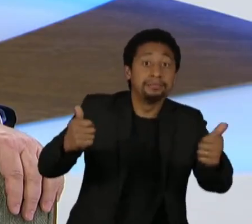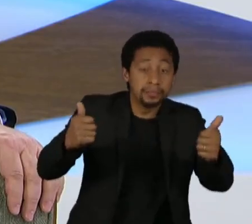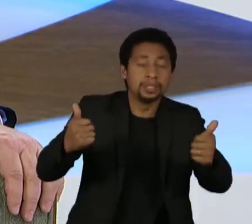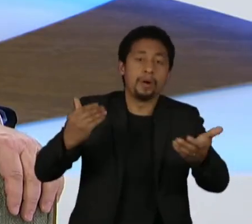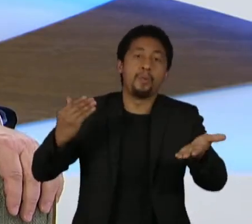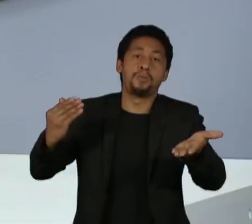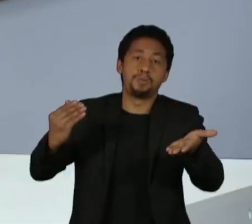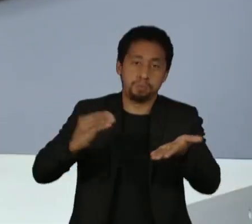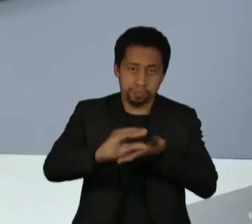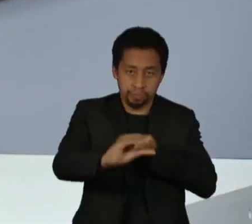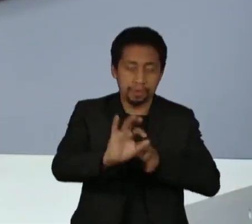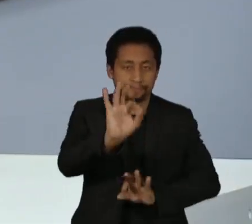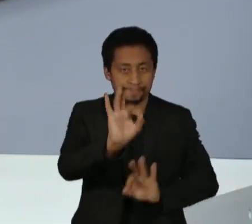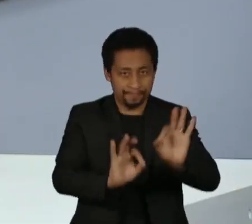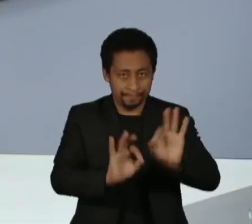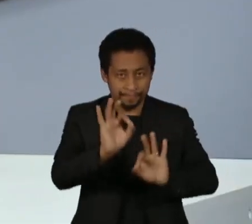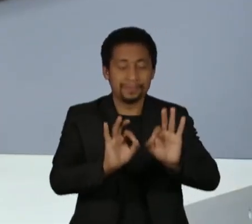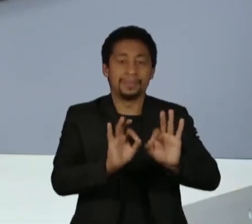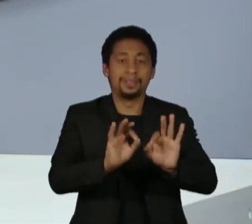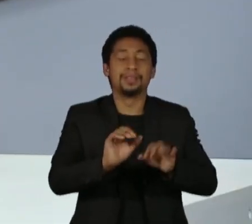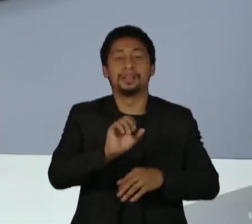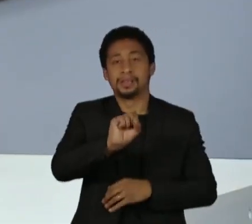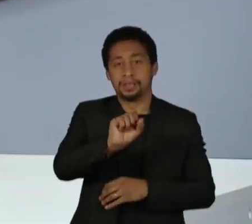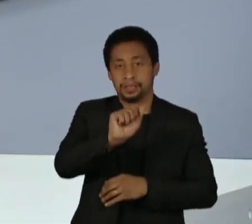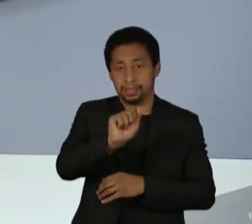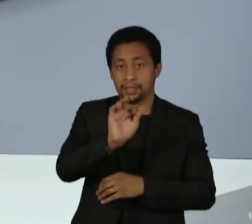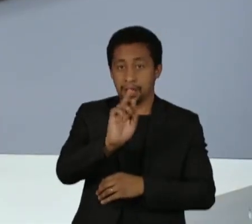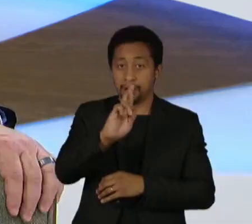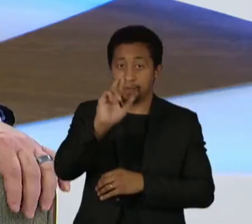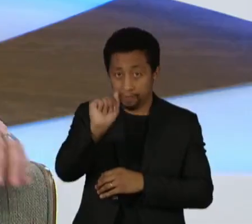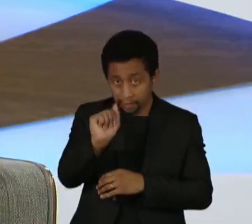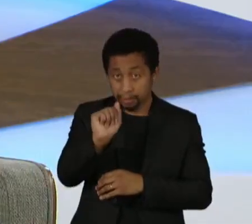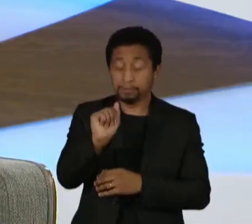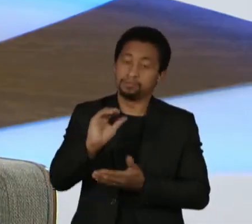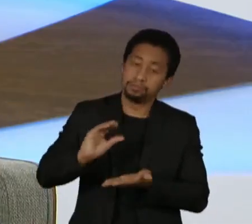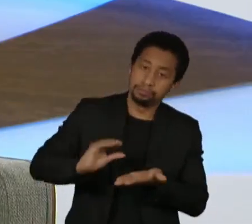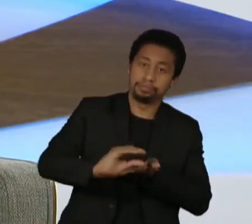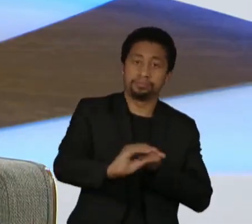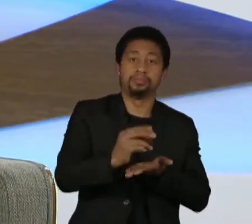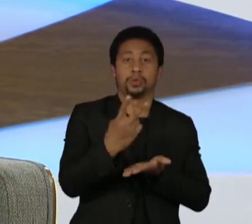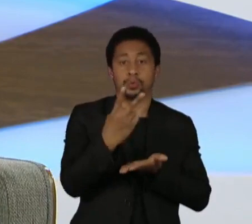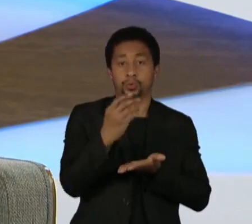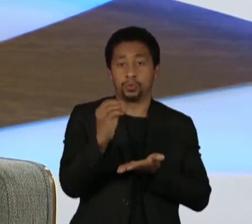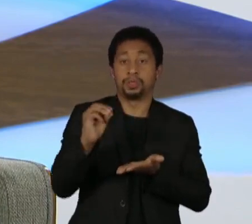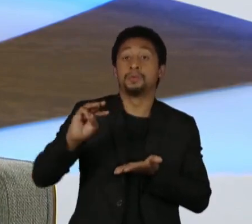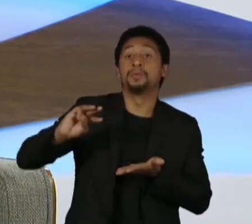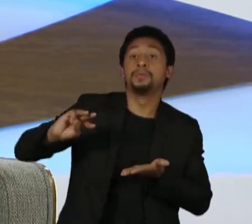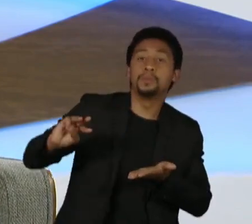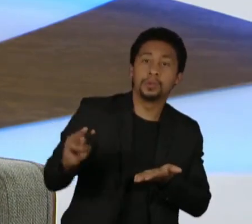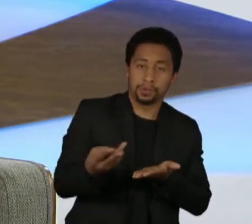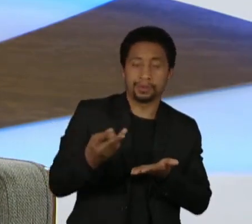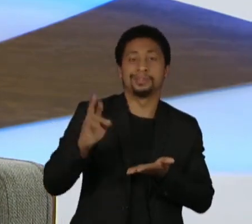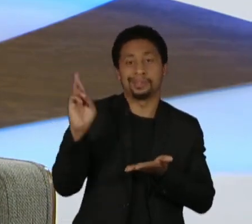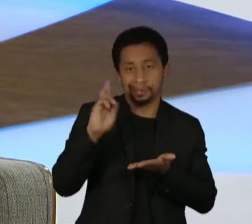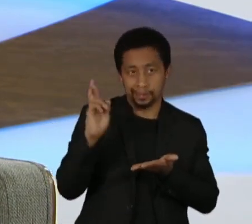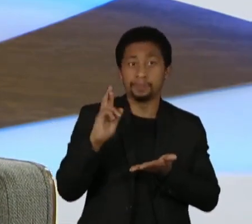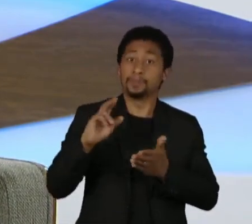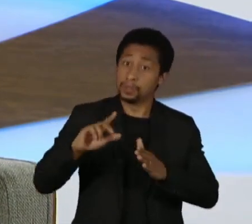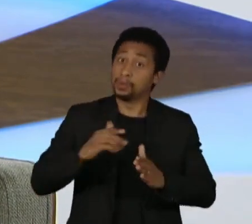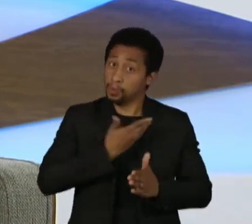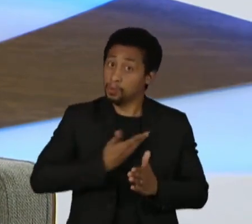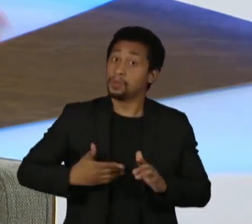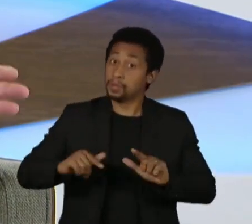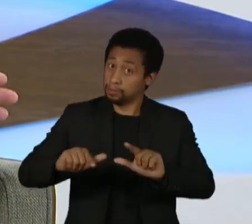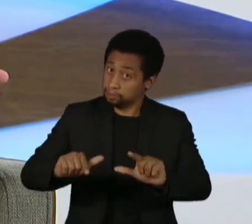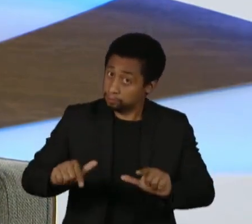plano safra atual um complemento do plano safra atual da ordem 200 milhões de reais um esforço total do governo neste momento para poder